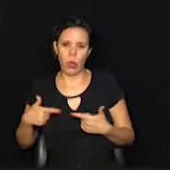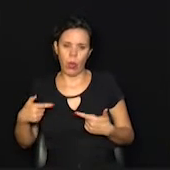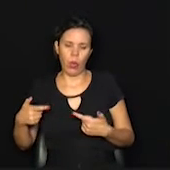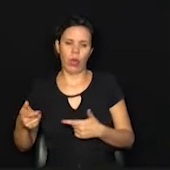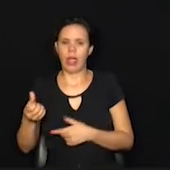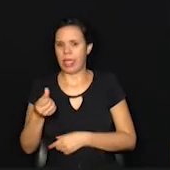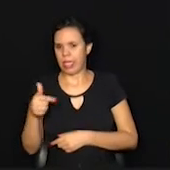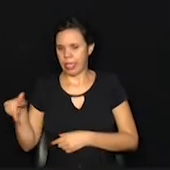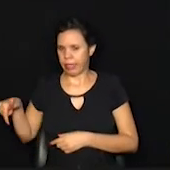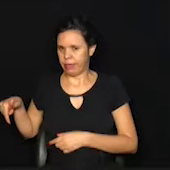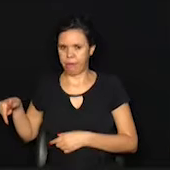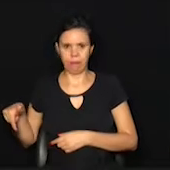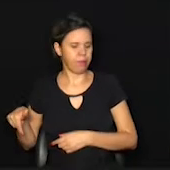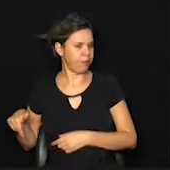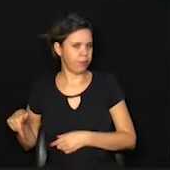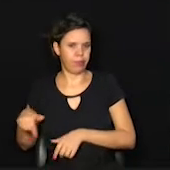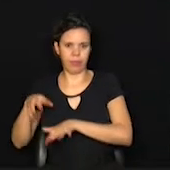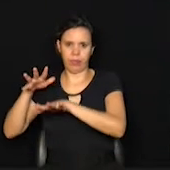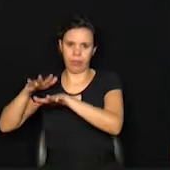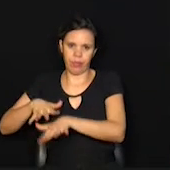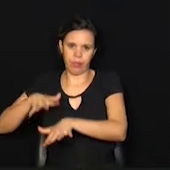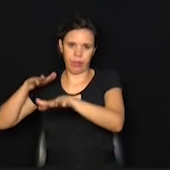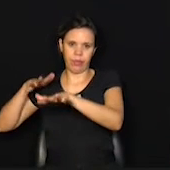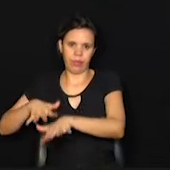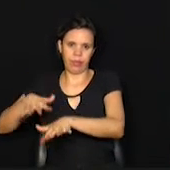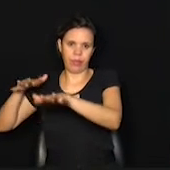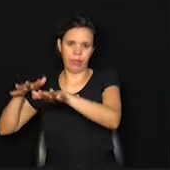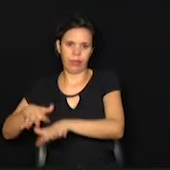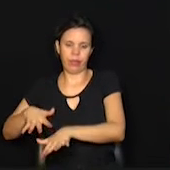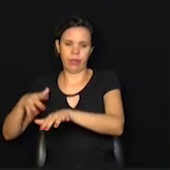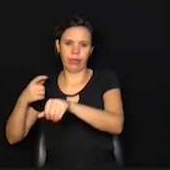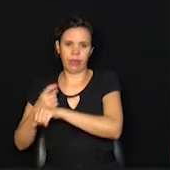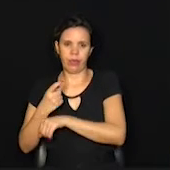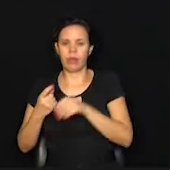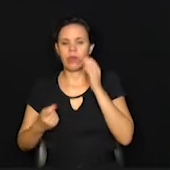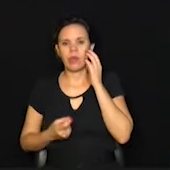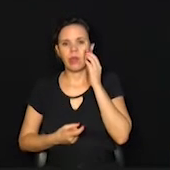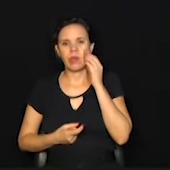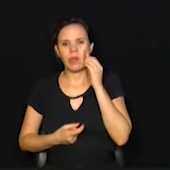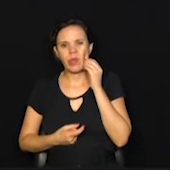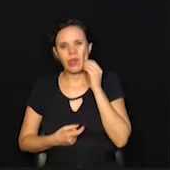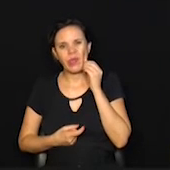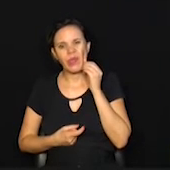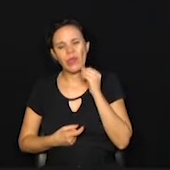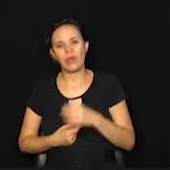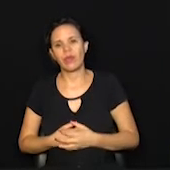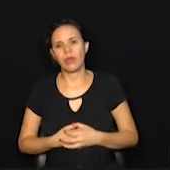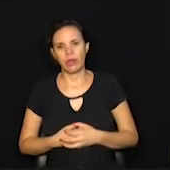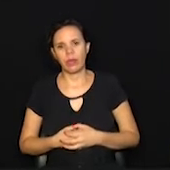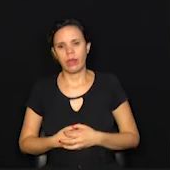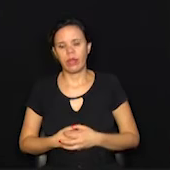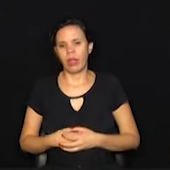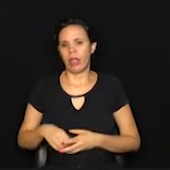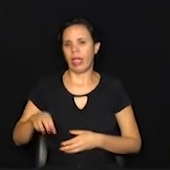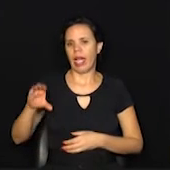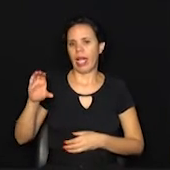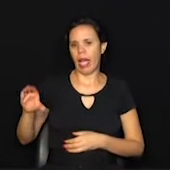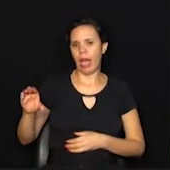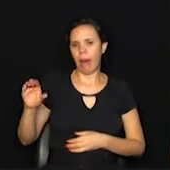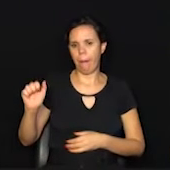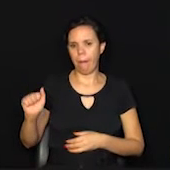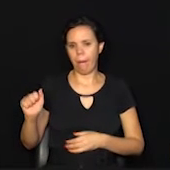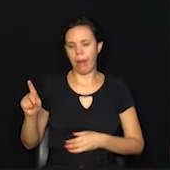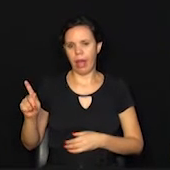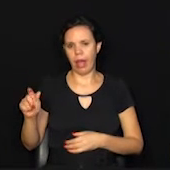67 é o exército descobre e dissolve a chamada Guerrilha do Caparaó foi ali